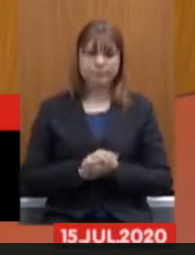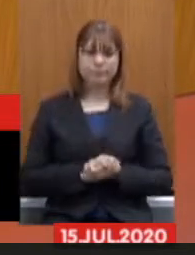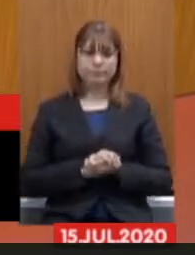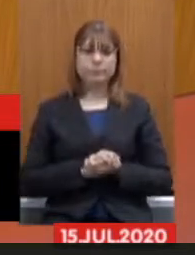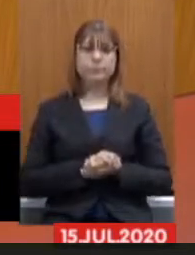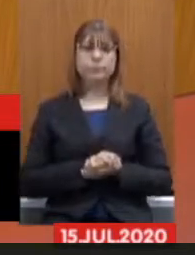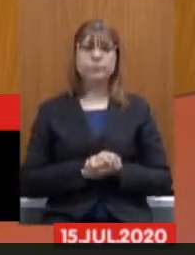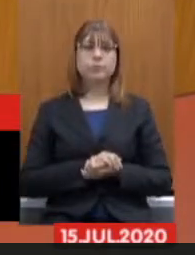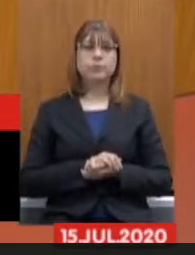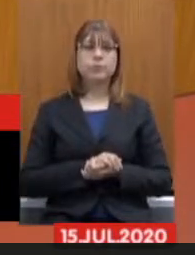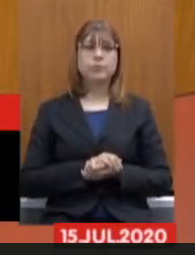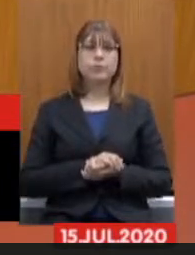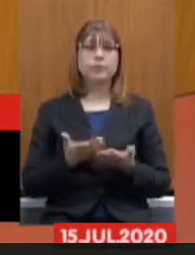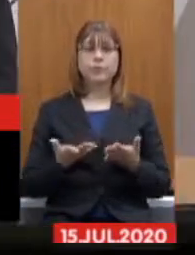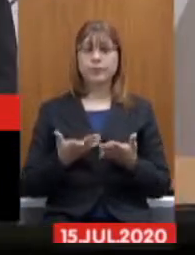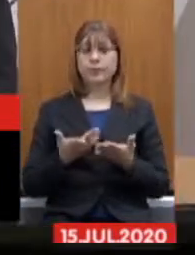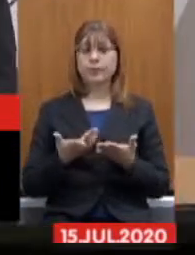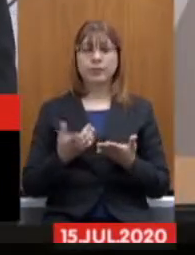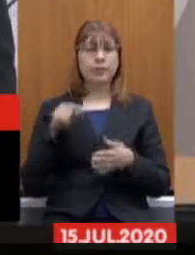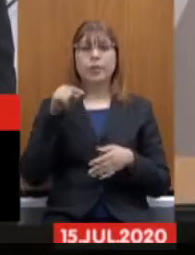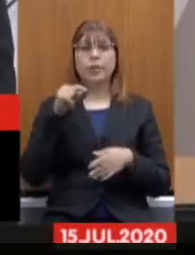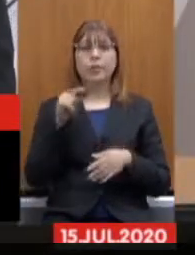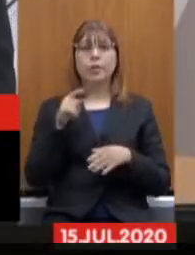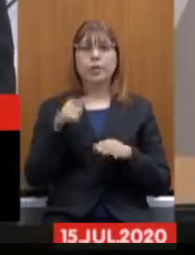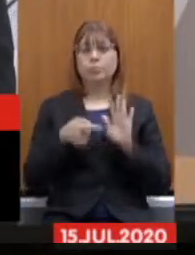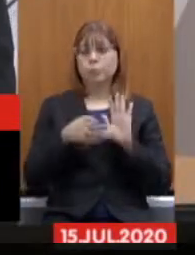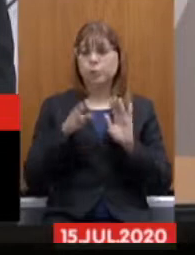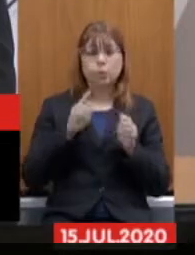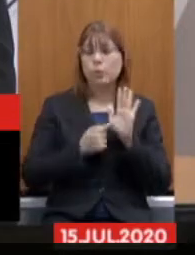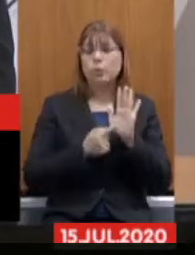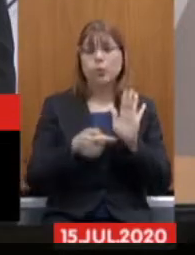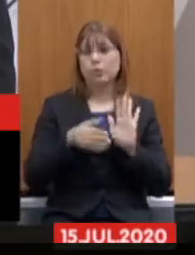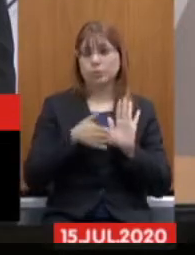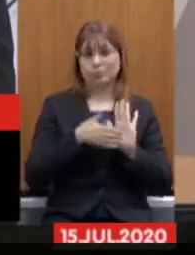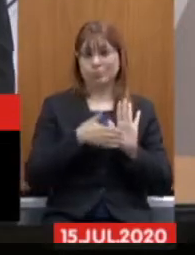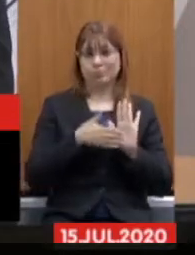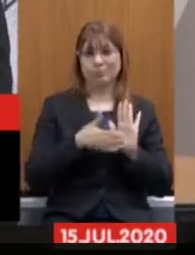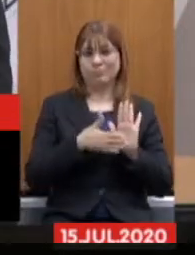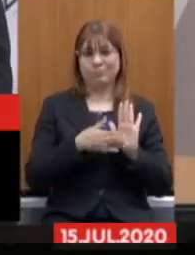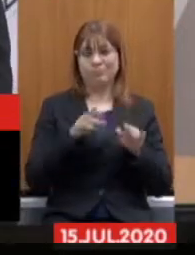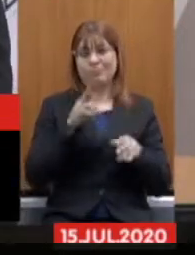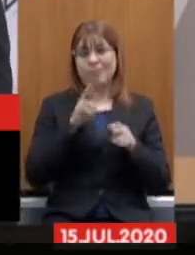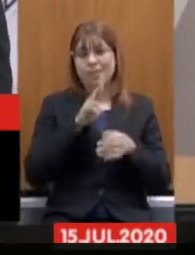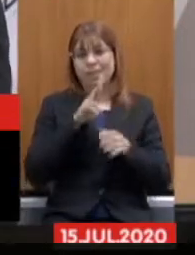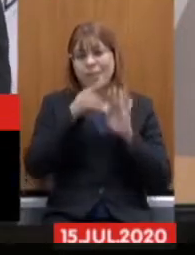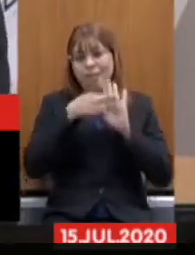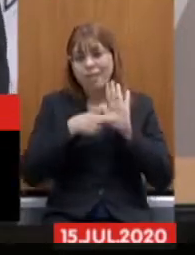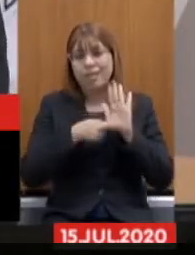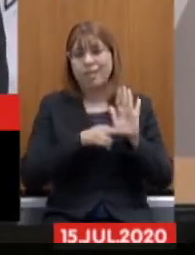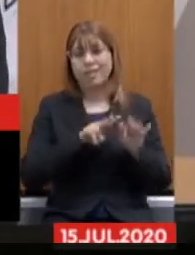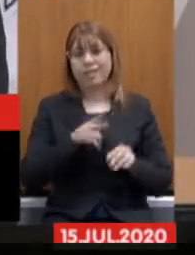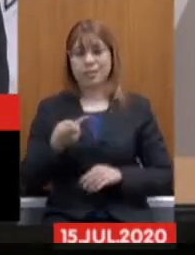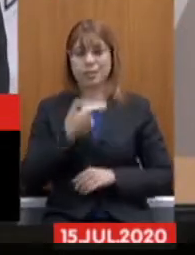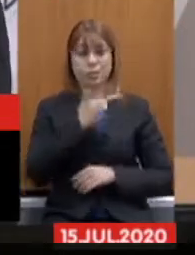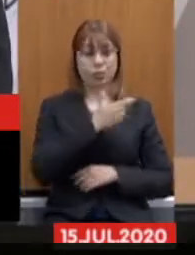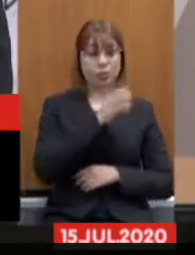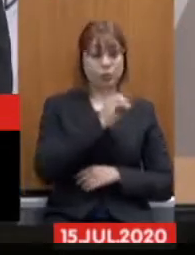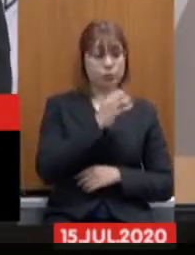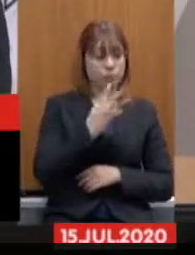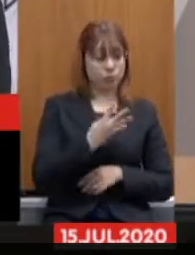eles não estão presentes nessas regras de transição os servidores que em 2004 e